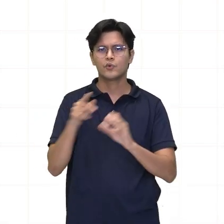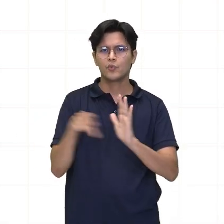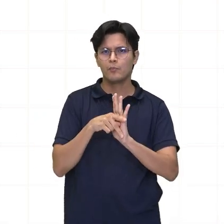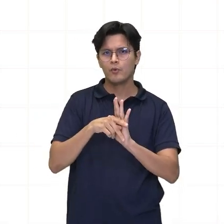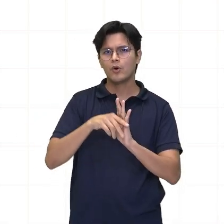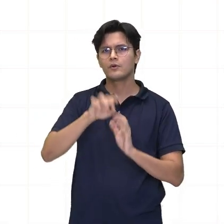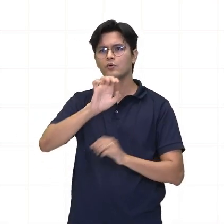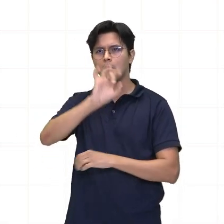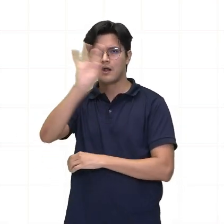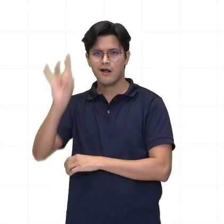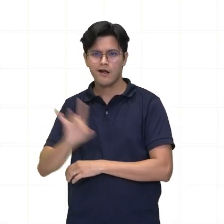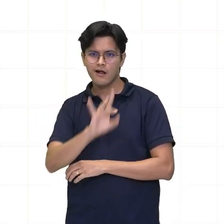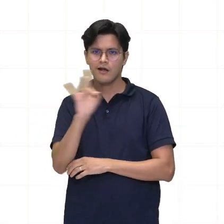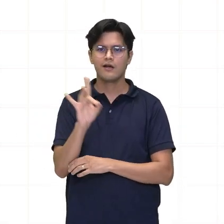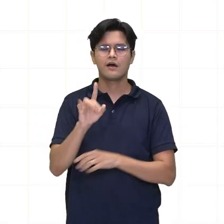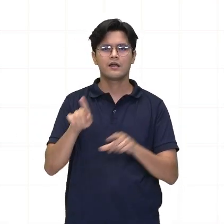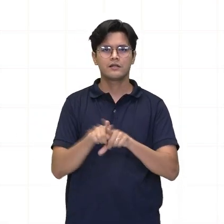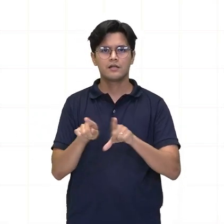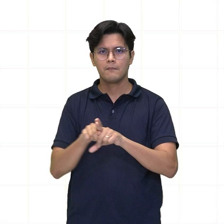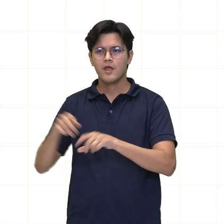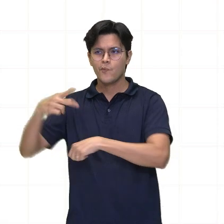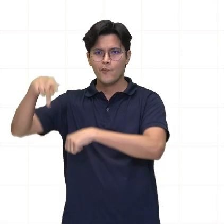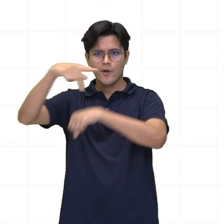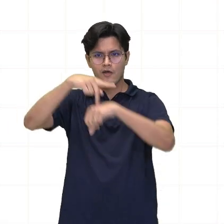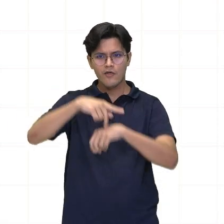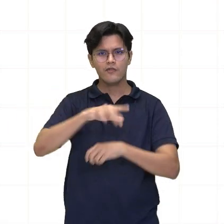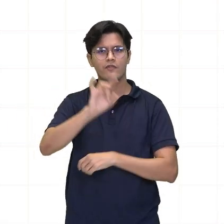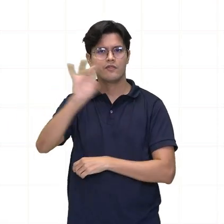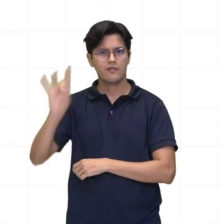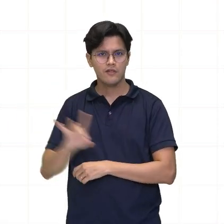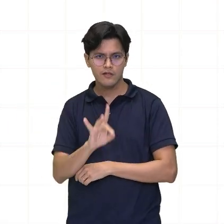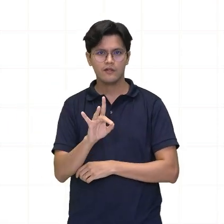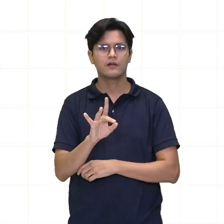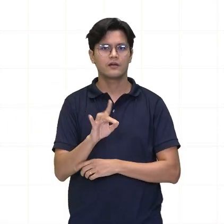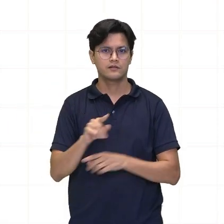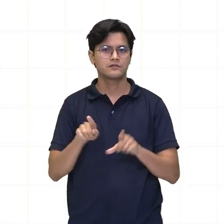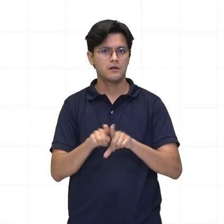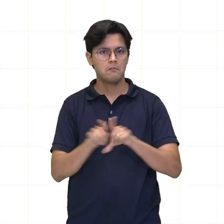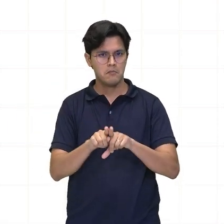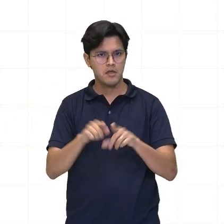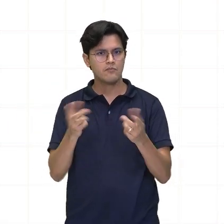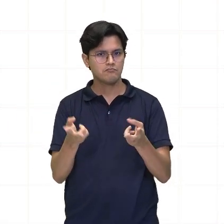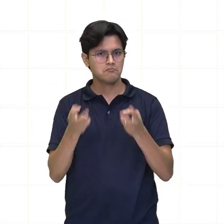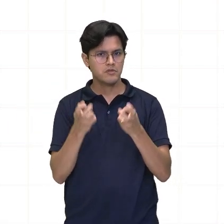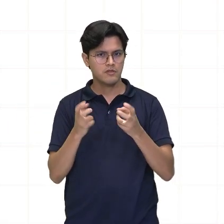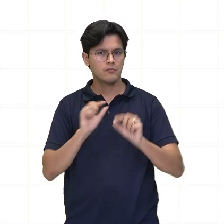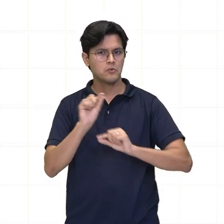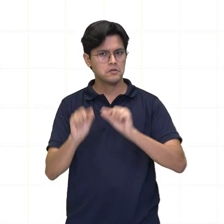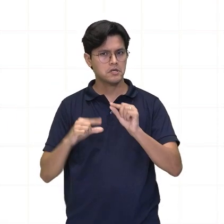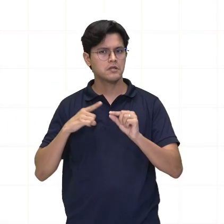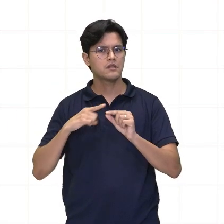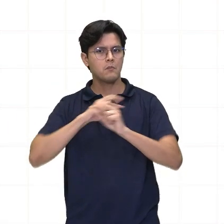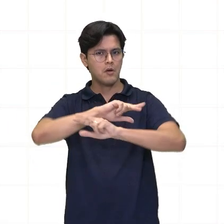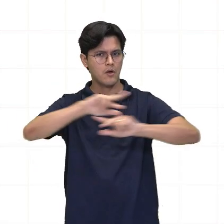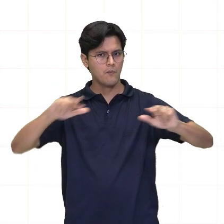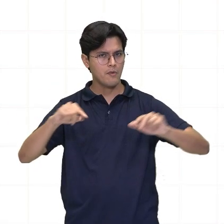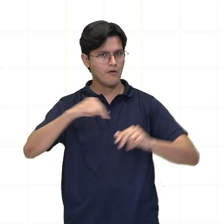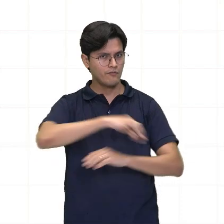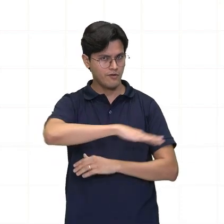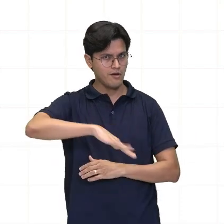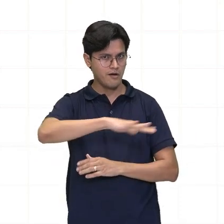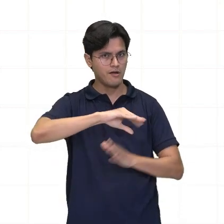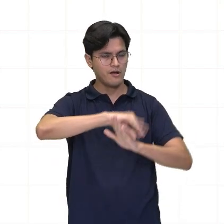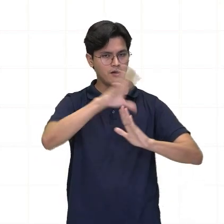outros países, além dos nossos limites nacionais, tá bom? E aí, agora algumas imagens para vocês observarem, né, de